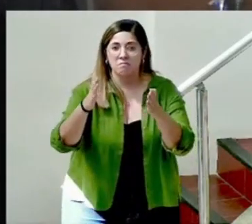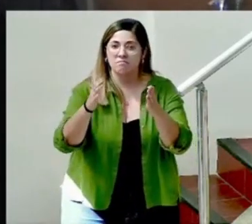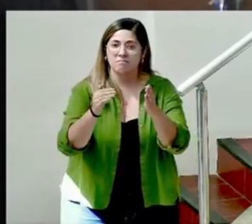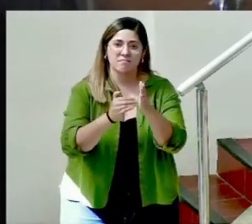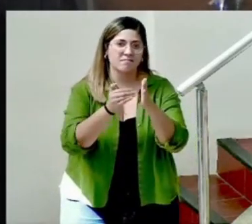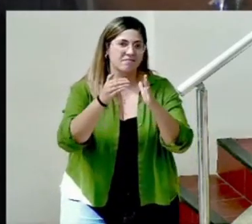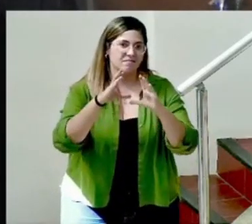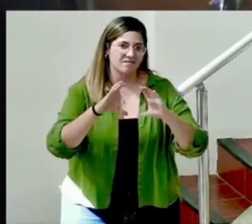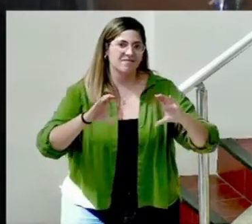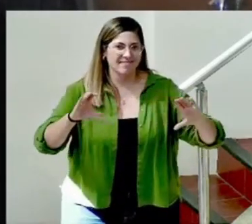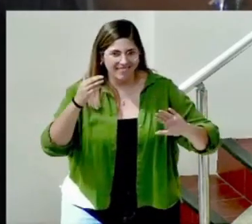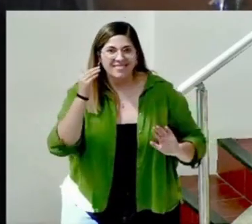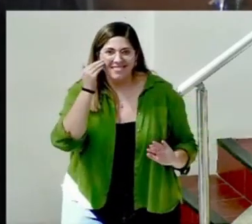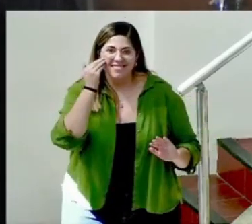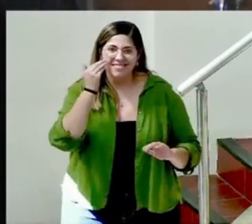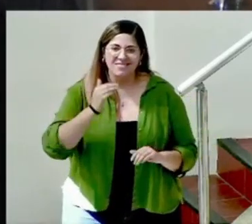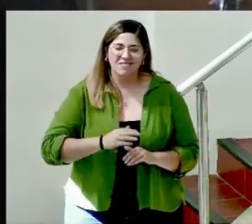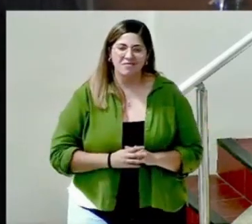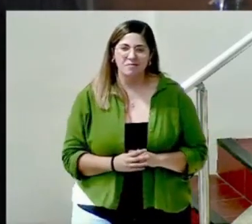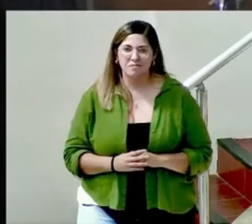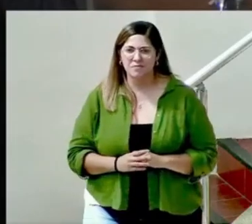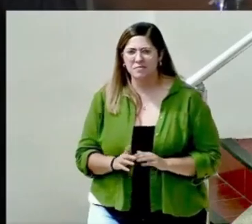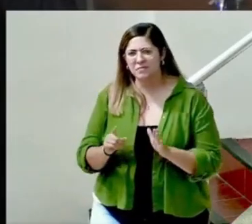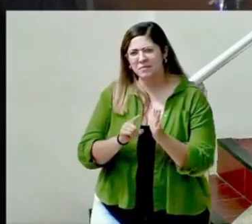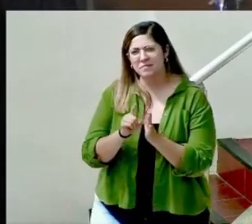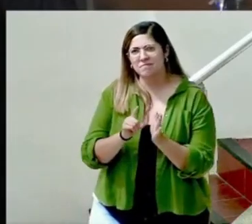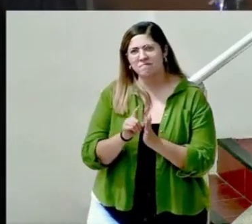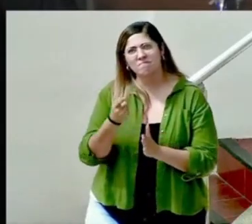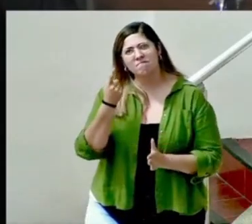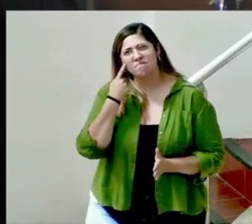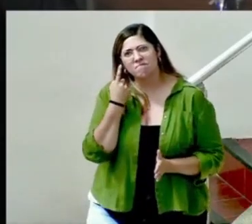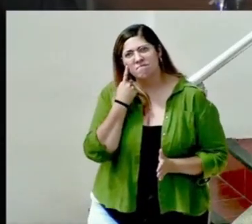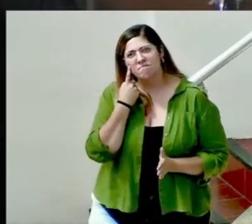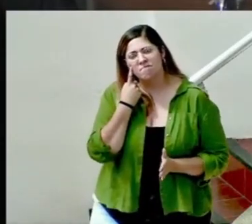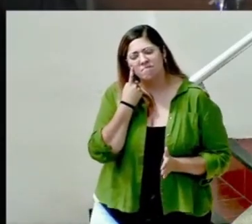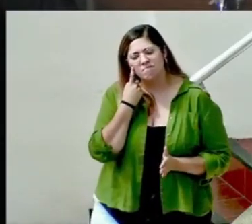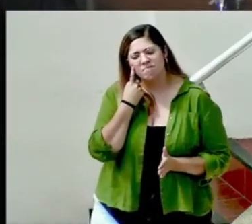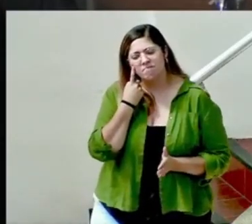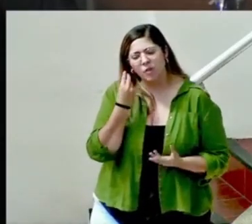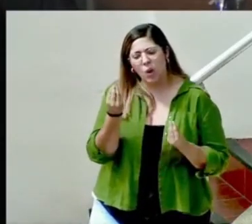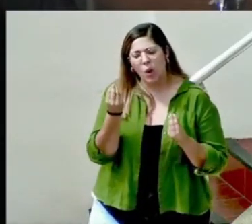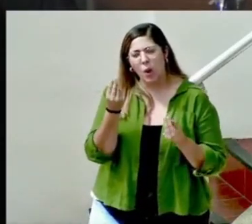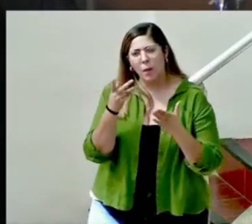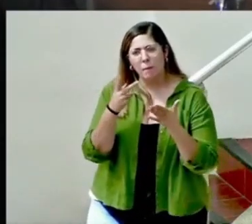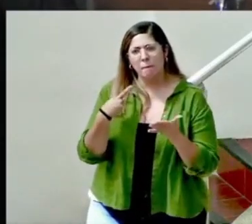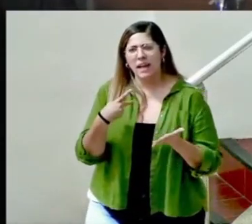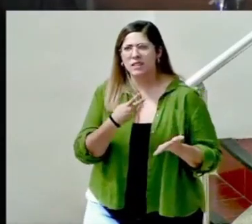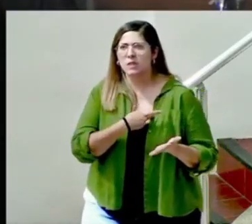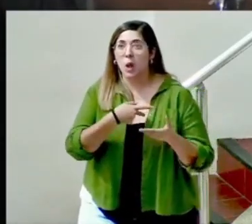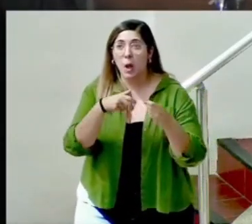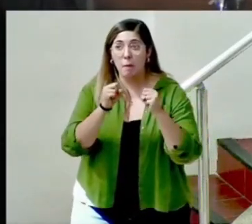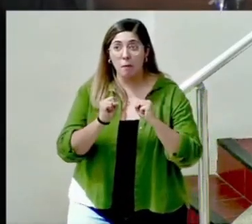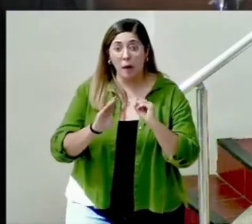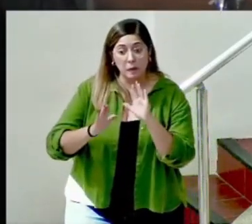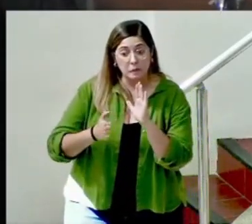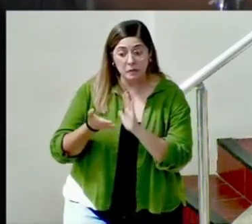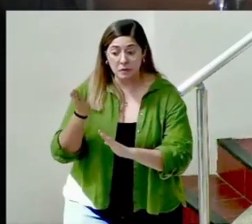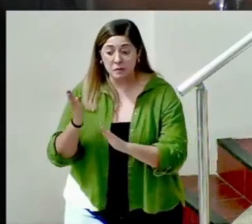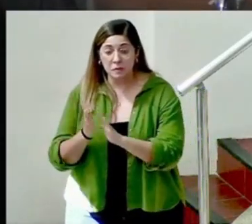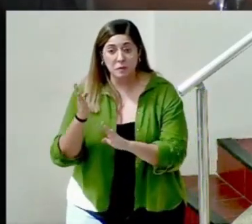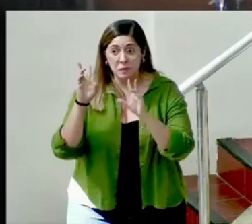caminho. E aí a sua pergunta pode ser: como, pastor, eu posso fugir dos